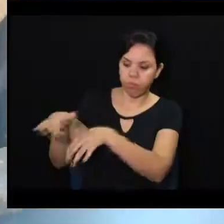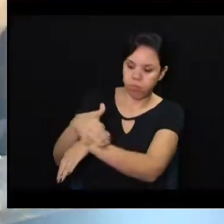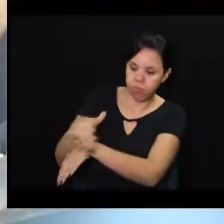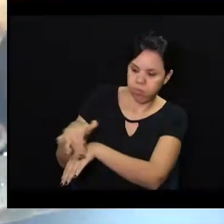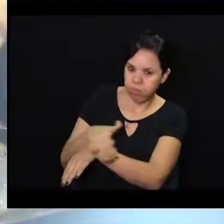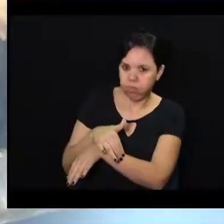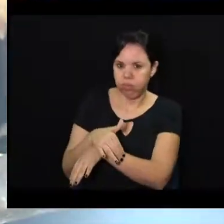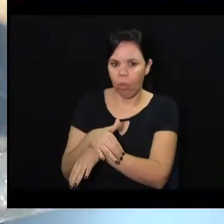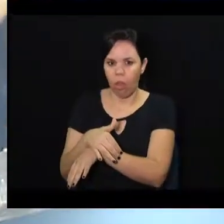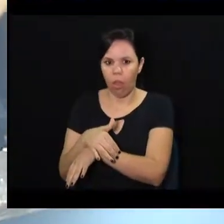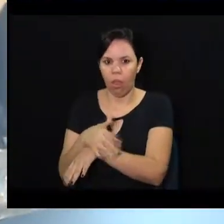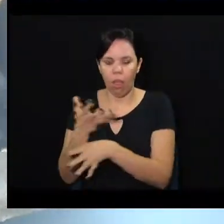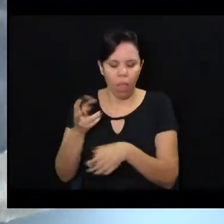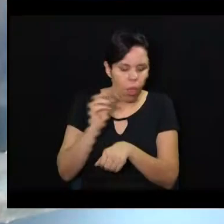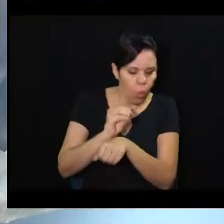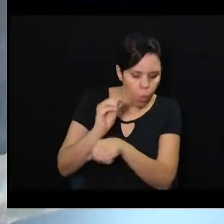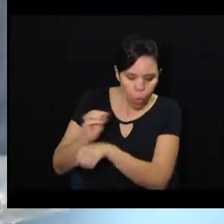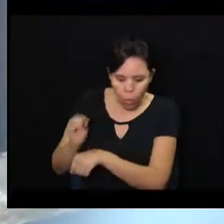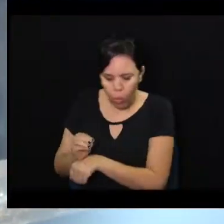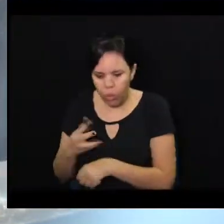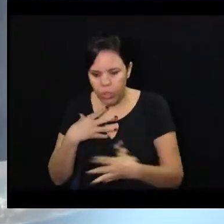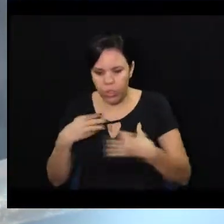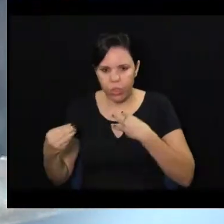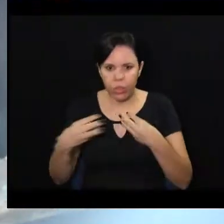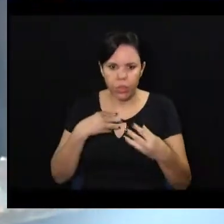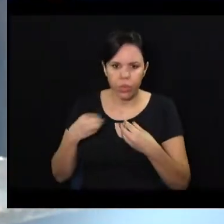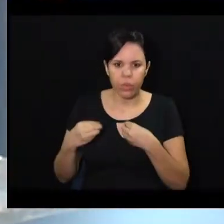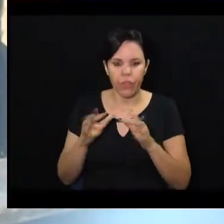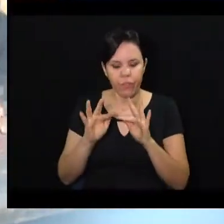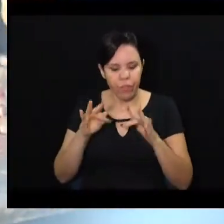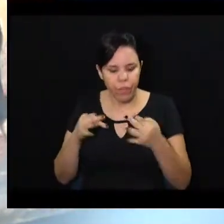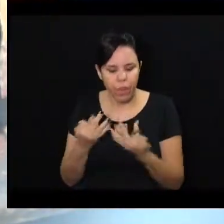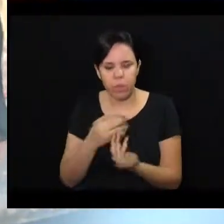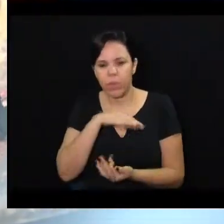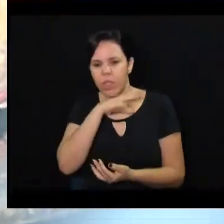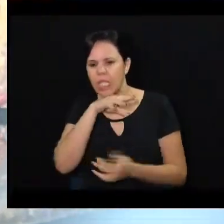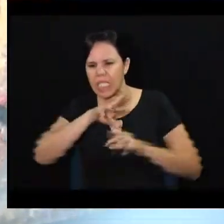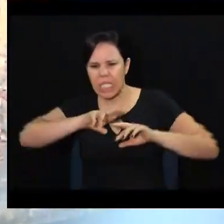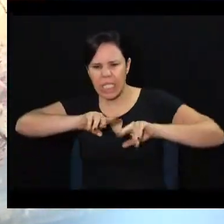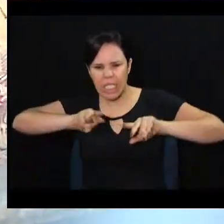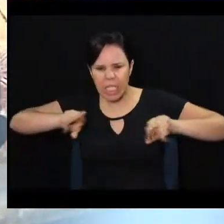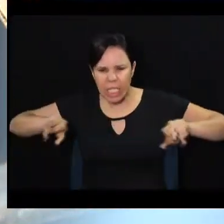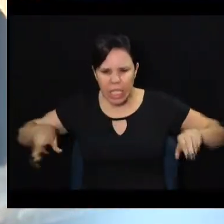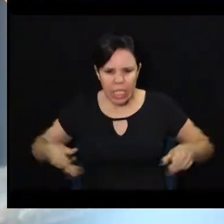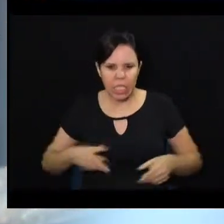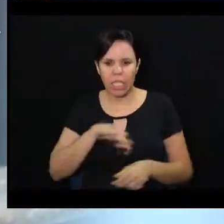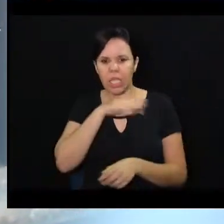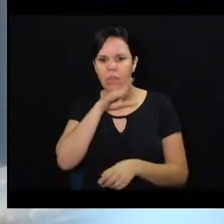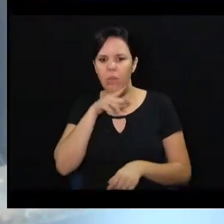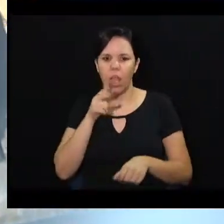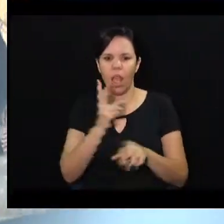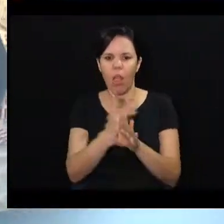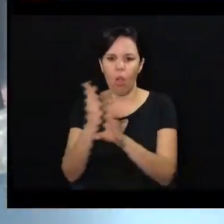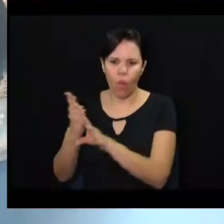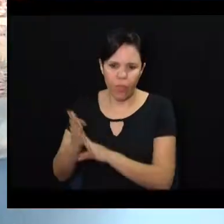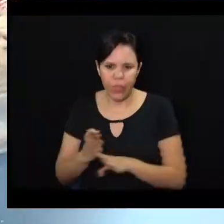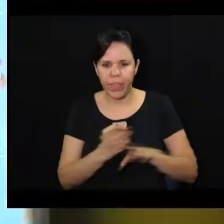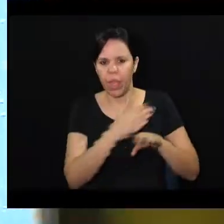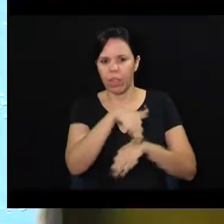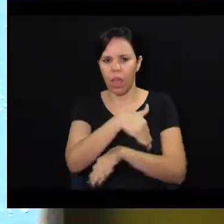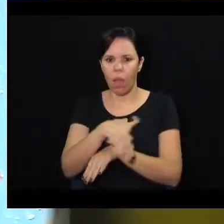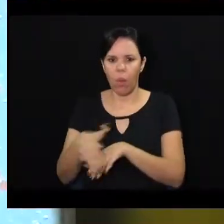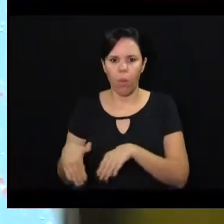ninguém mexendo com sua prole. Assim como esta família de cãezinhos, milhares de outros animais são encontrados nas ruas da